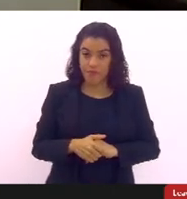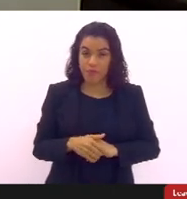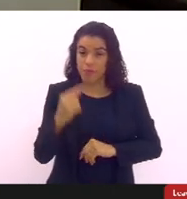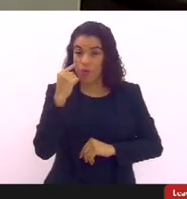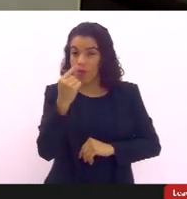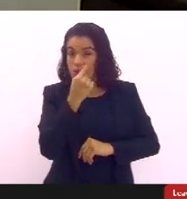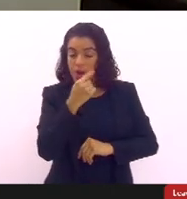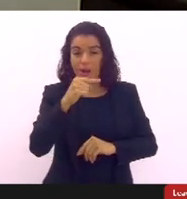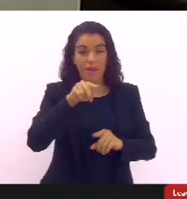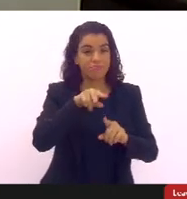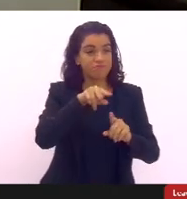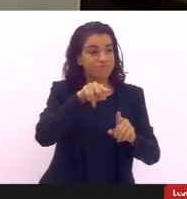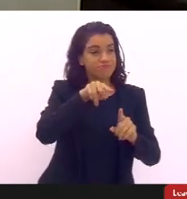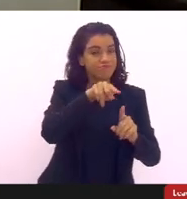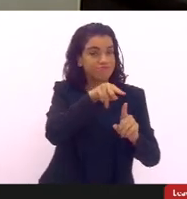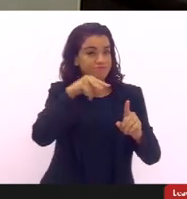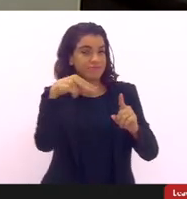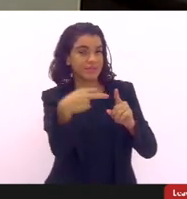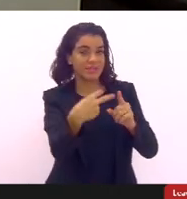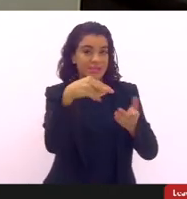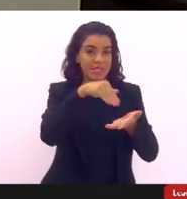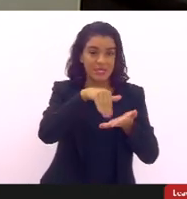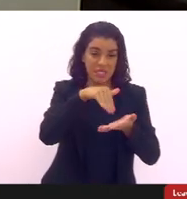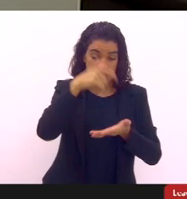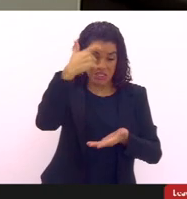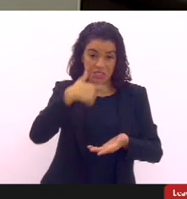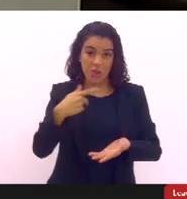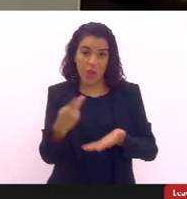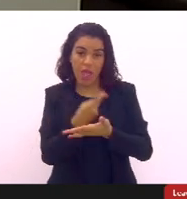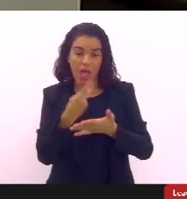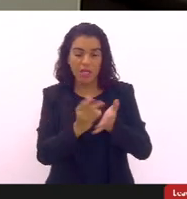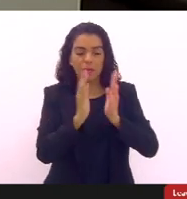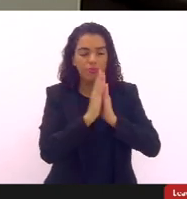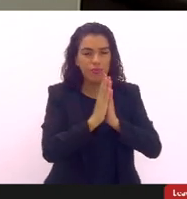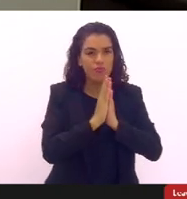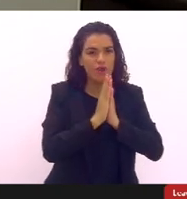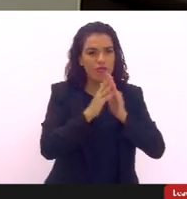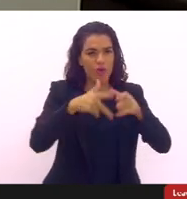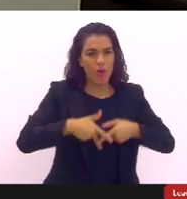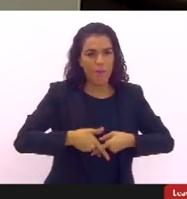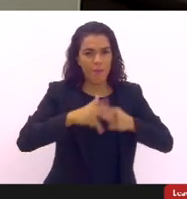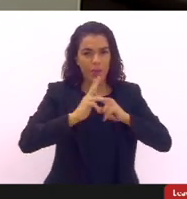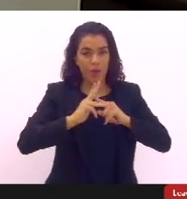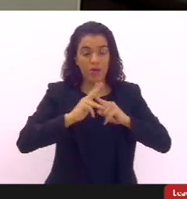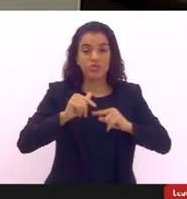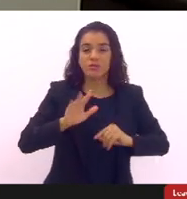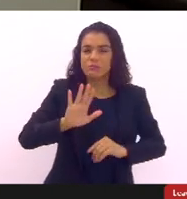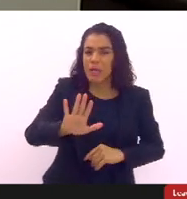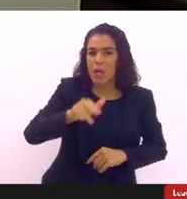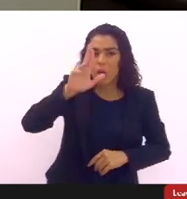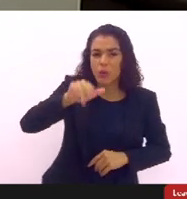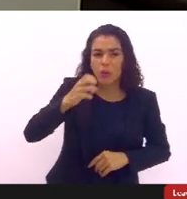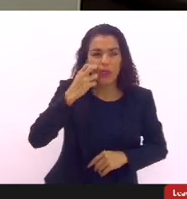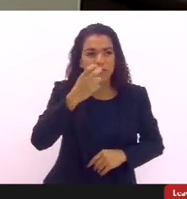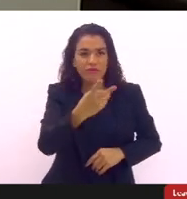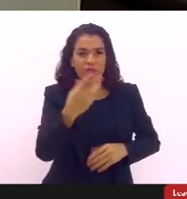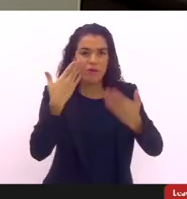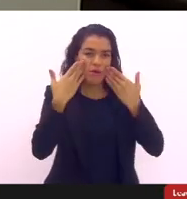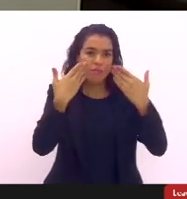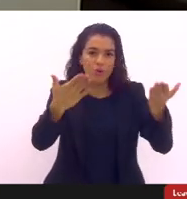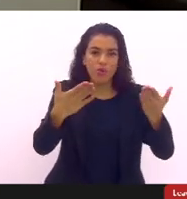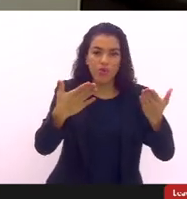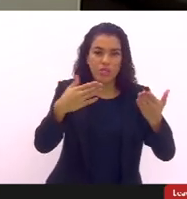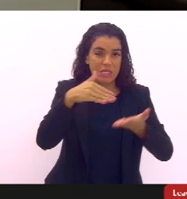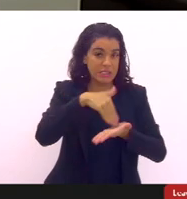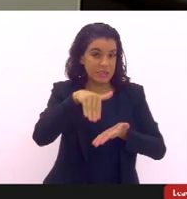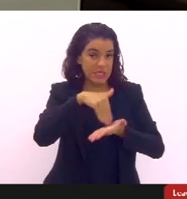da secretaria. Eu estou no meu terceiro mandato, se eu estiver errado, o senhor, por favor, me corrija. Mas eu nunca vi uma manifestação de ninguém